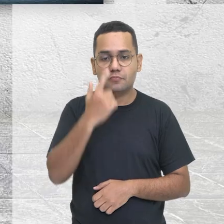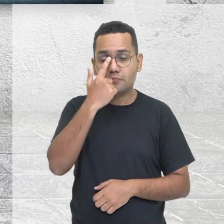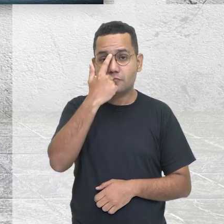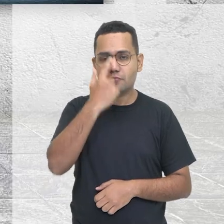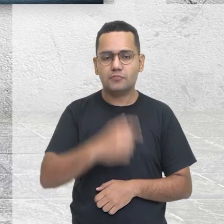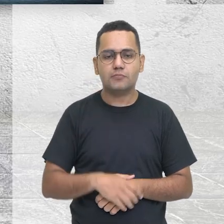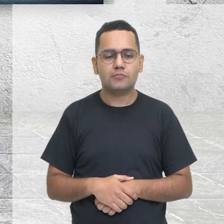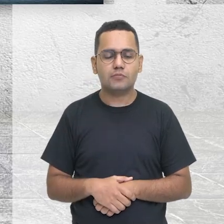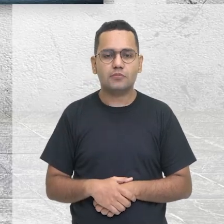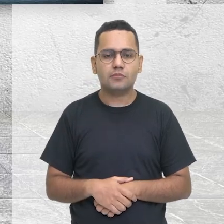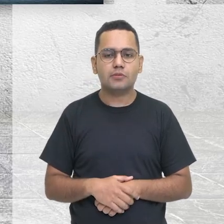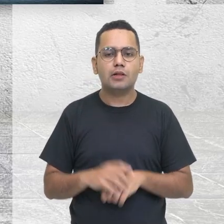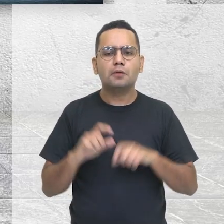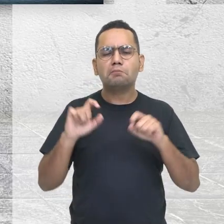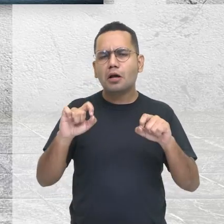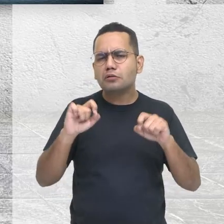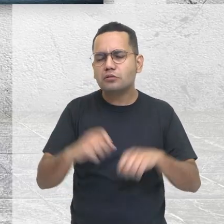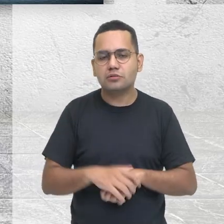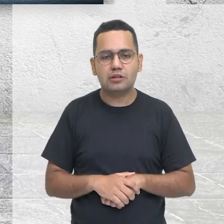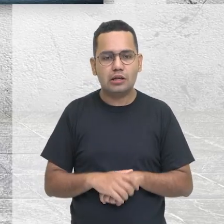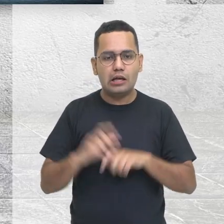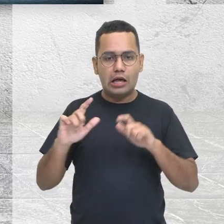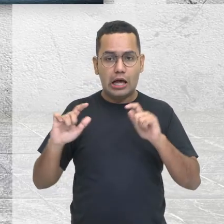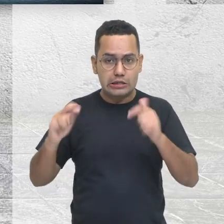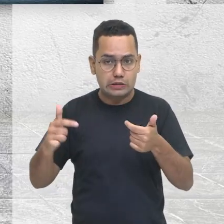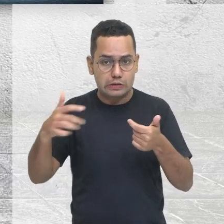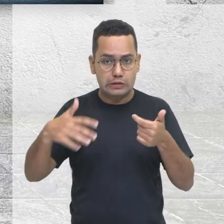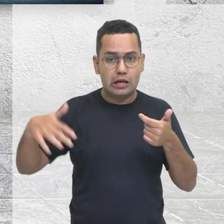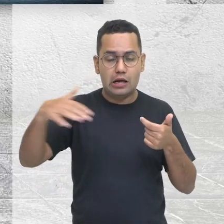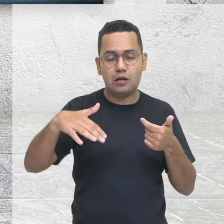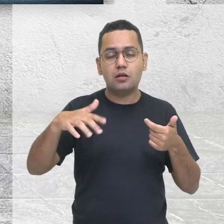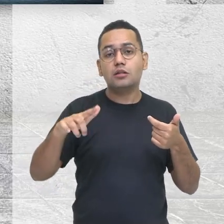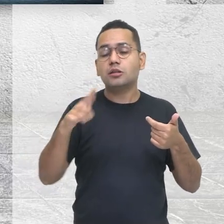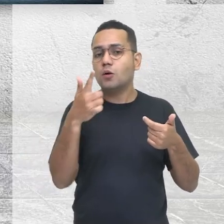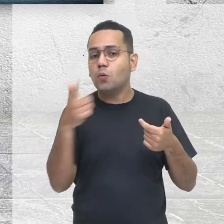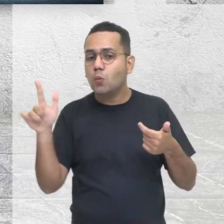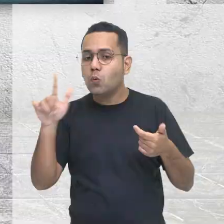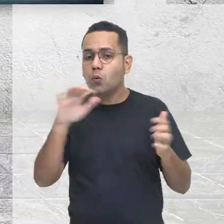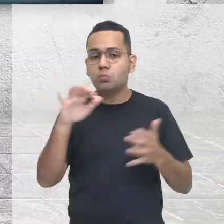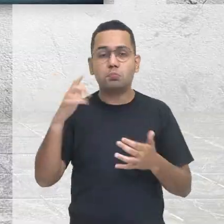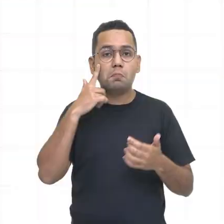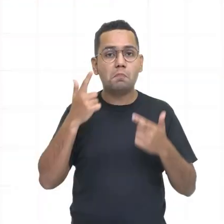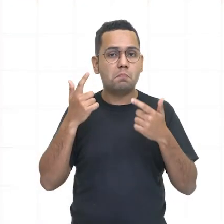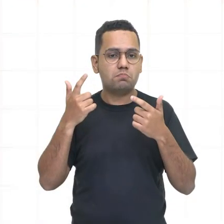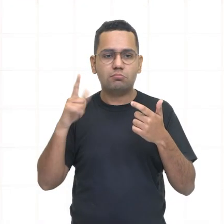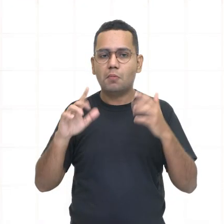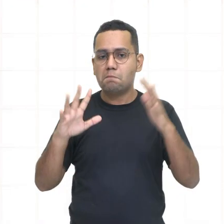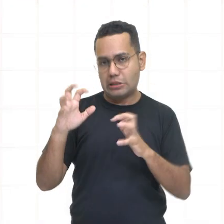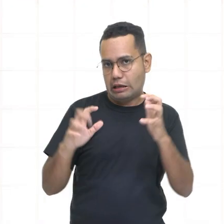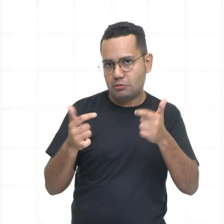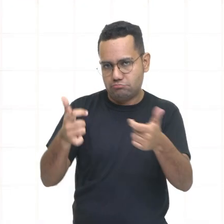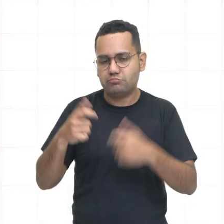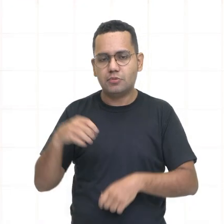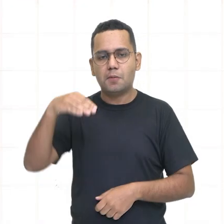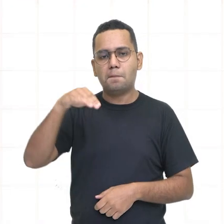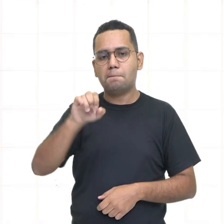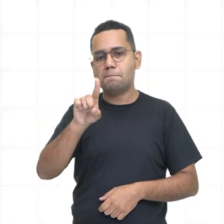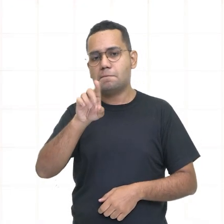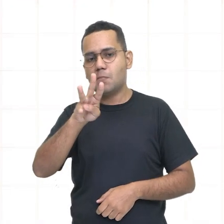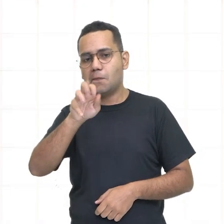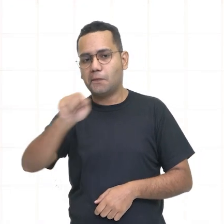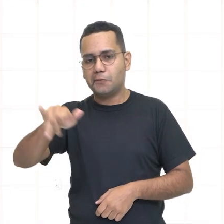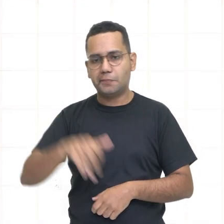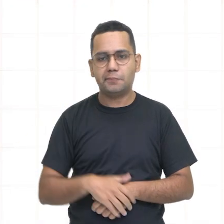e de ataque a Pearl Harbor, nós vamos ter a Batalha de Midway. Vamos ver o que aconteceu nessa batalha. Foi um